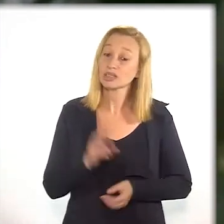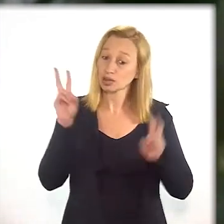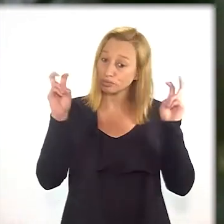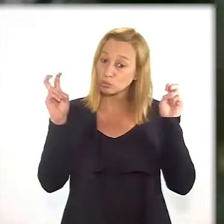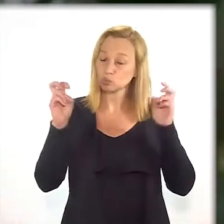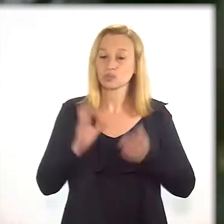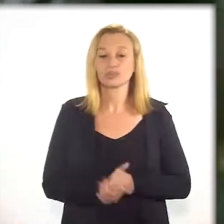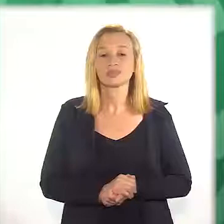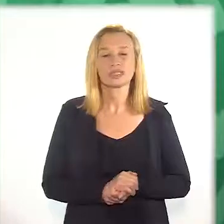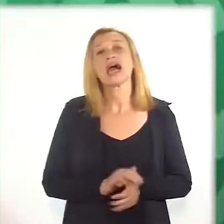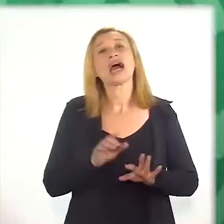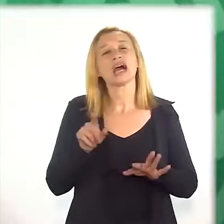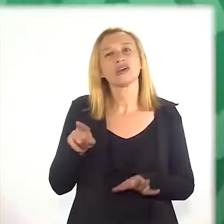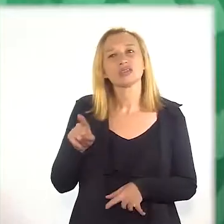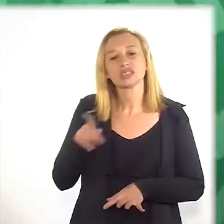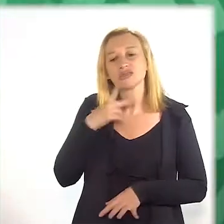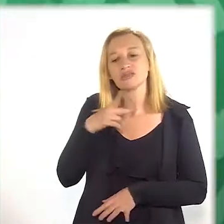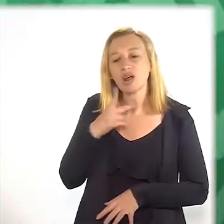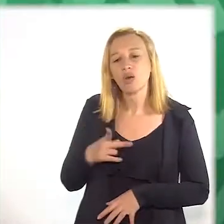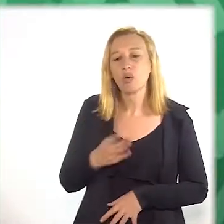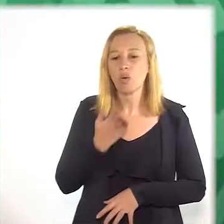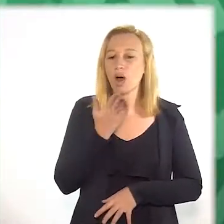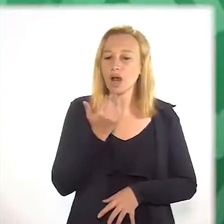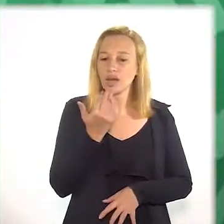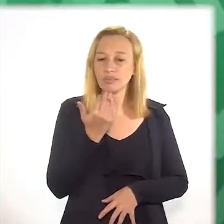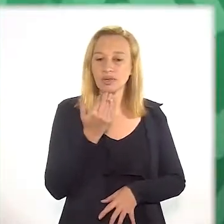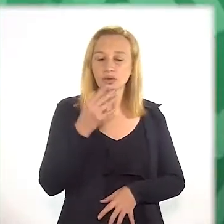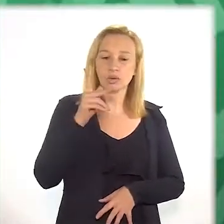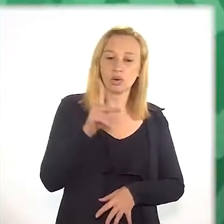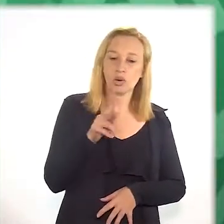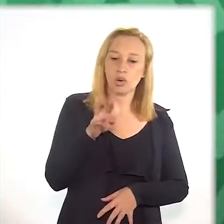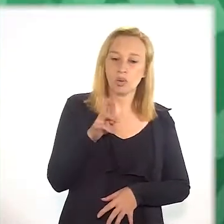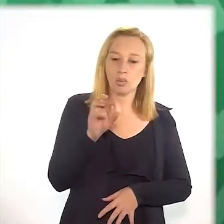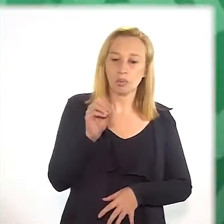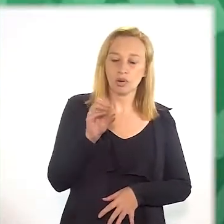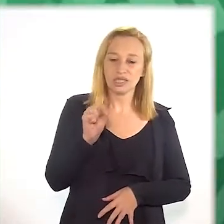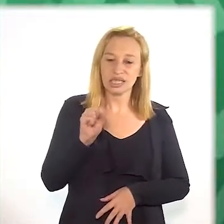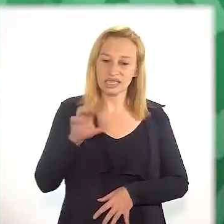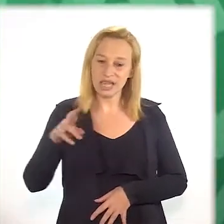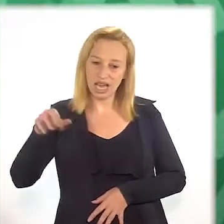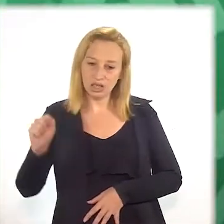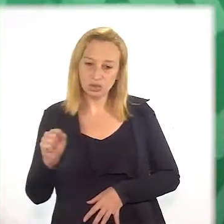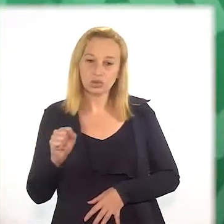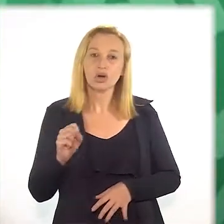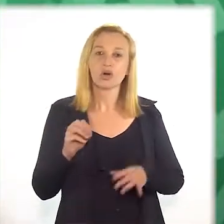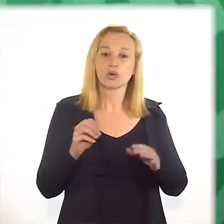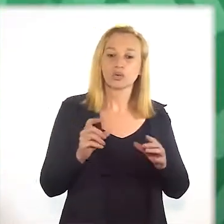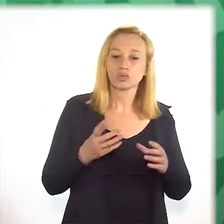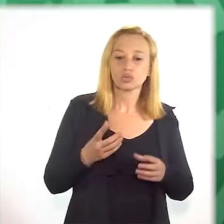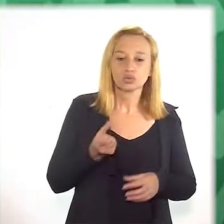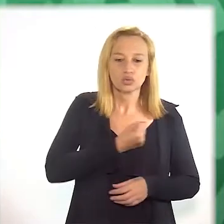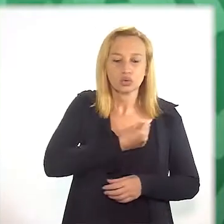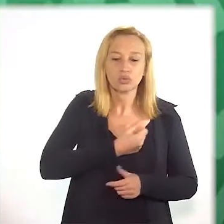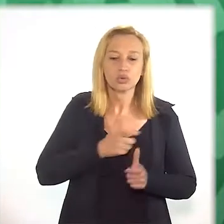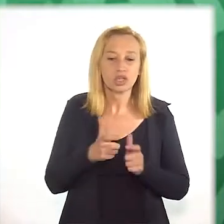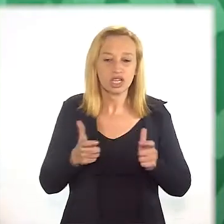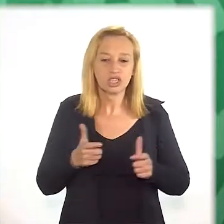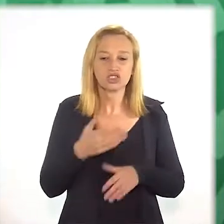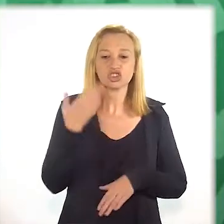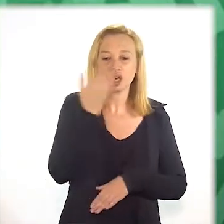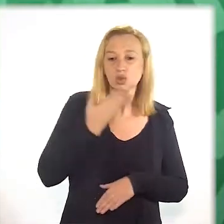essa questão. E aí, você falando em alimentos ultraprocessados, que são alimentos com excesso de sódio, excesso de açúcar,